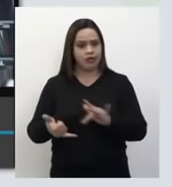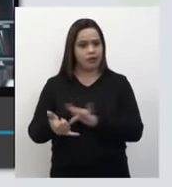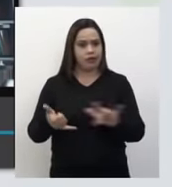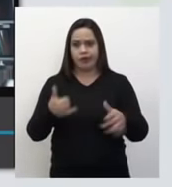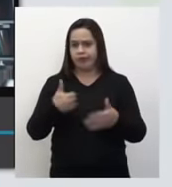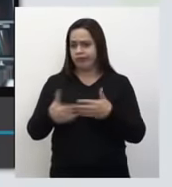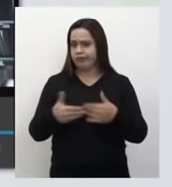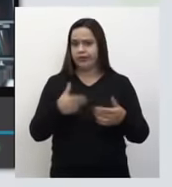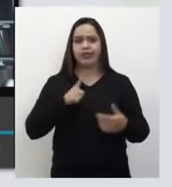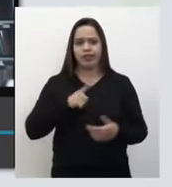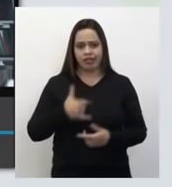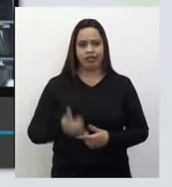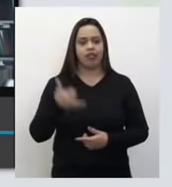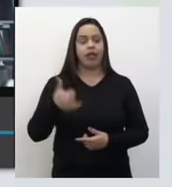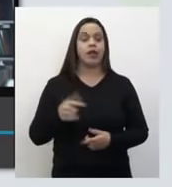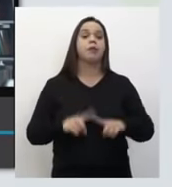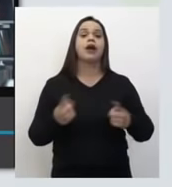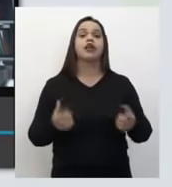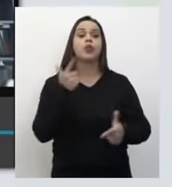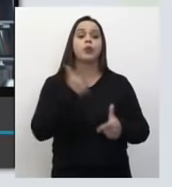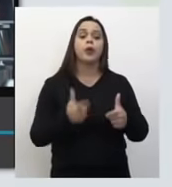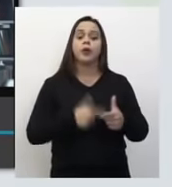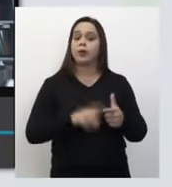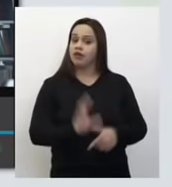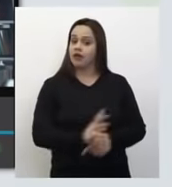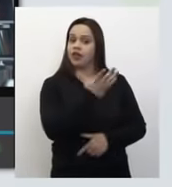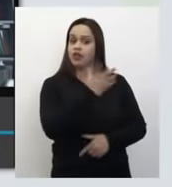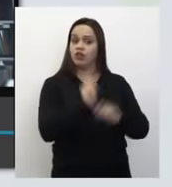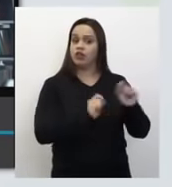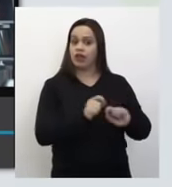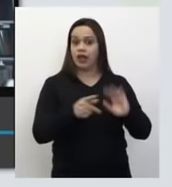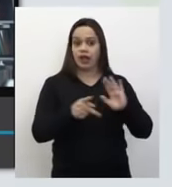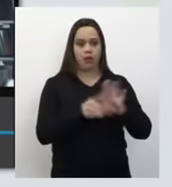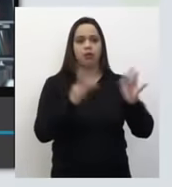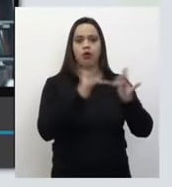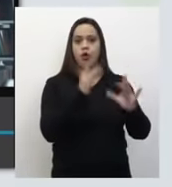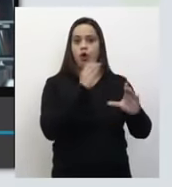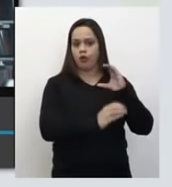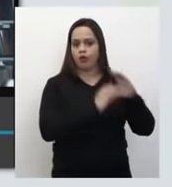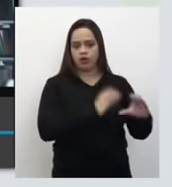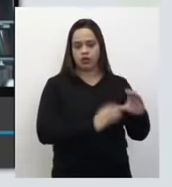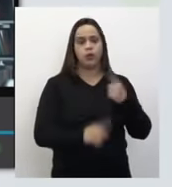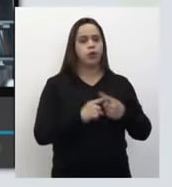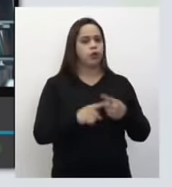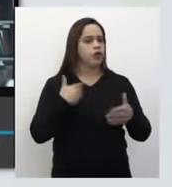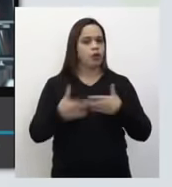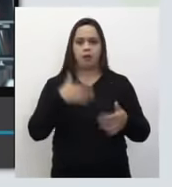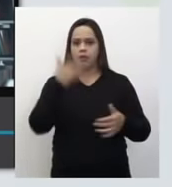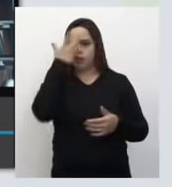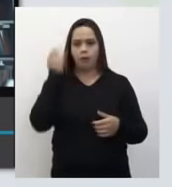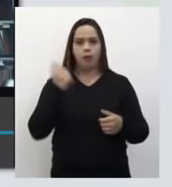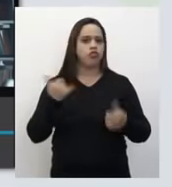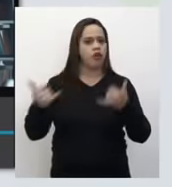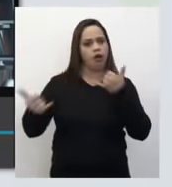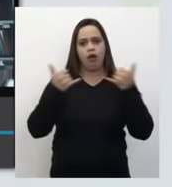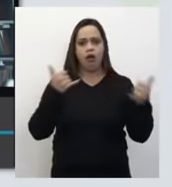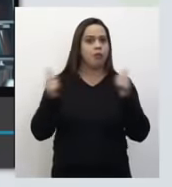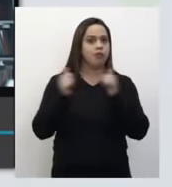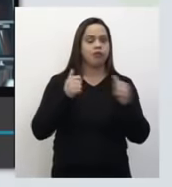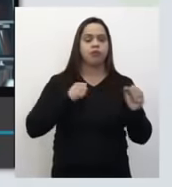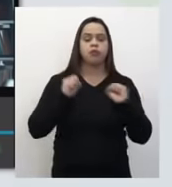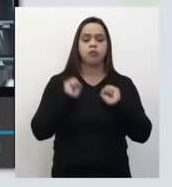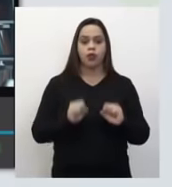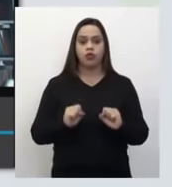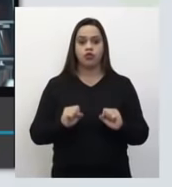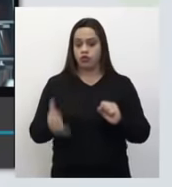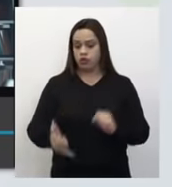coisa. Qual que era o problema que ele estava resolvendo? Em tese era a telecomunicação, né? Qualquer pessoa poder falar com outra pessoa. Mas na prática, o que a gente fez com o